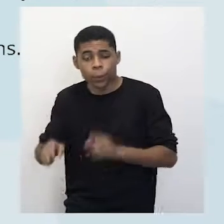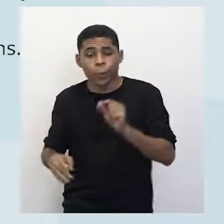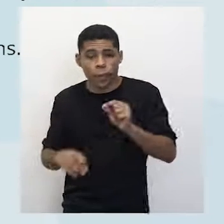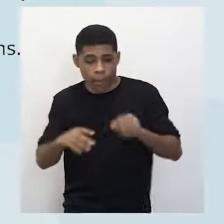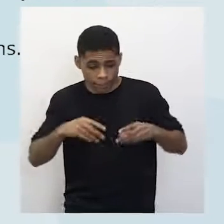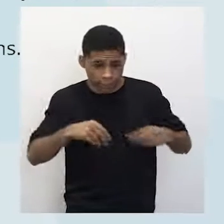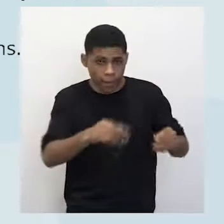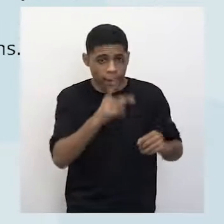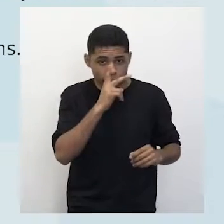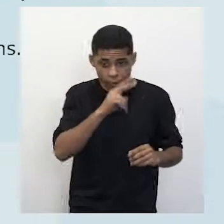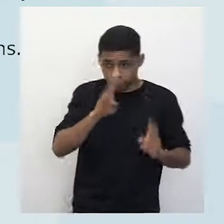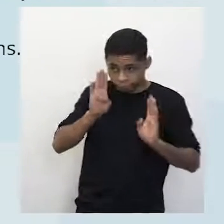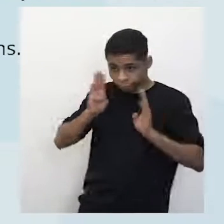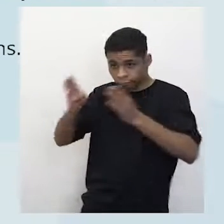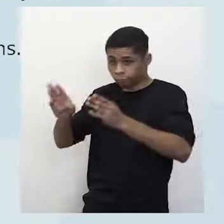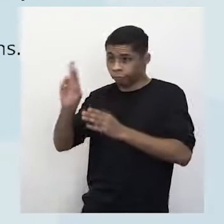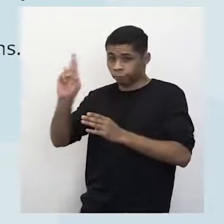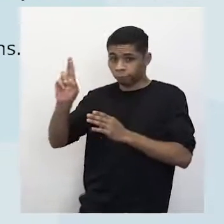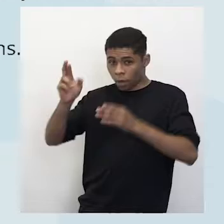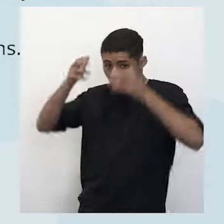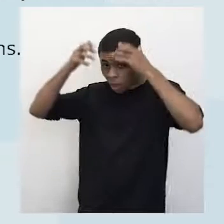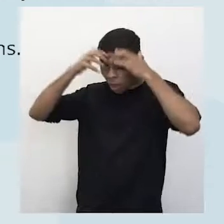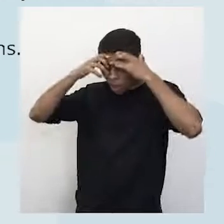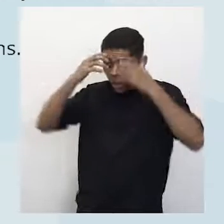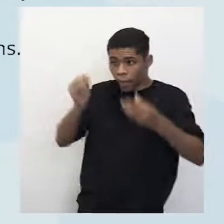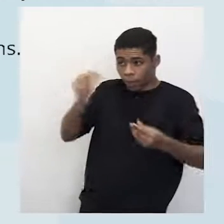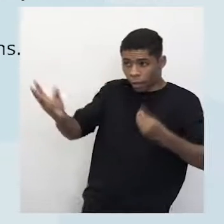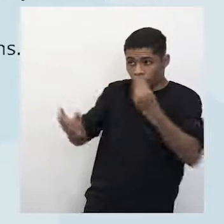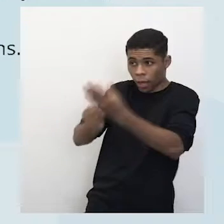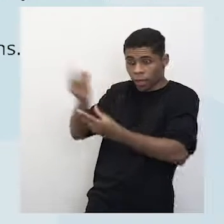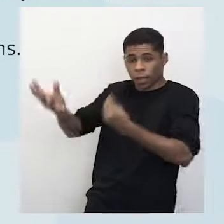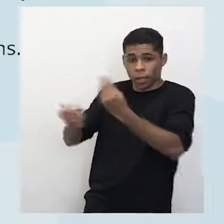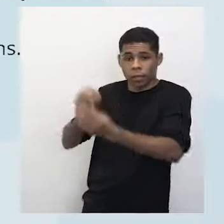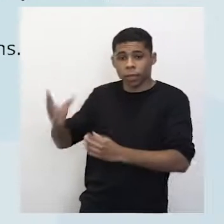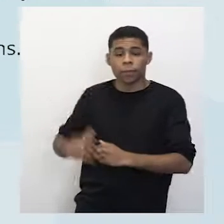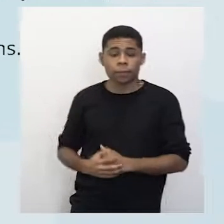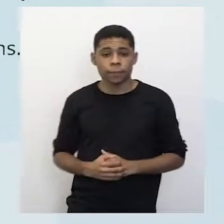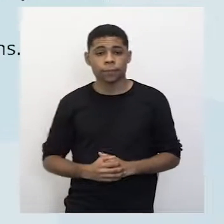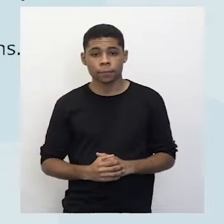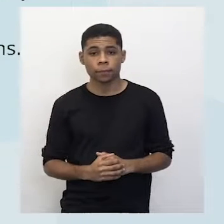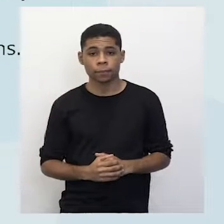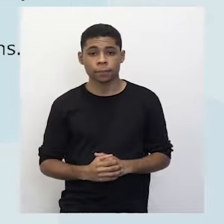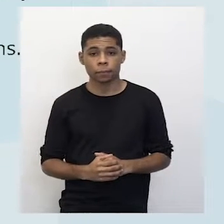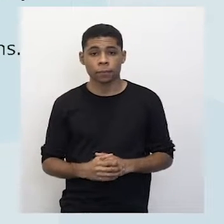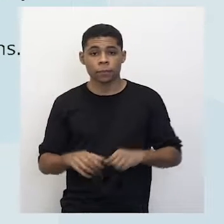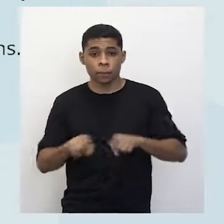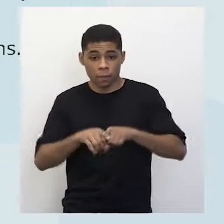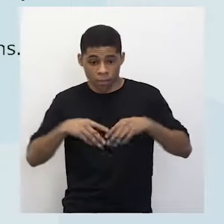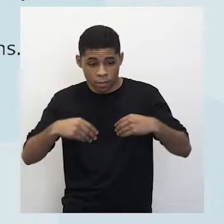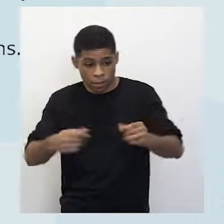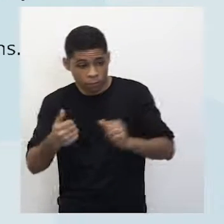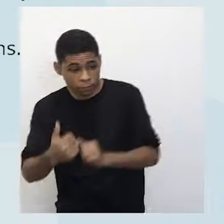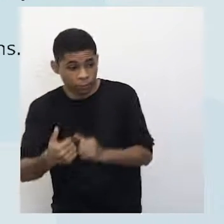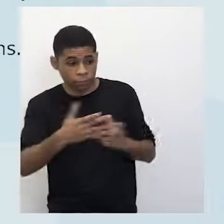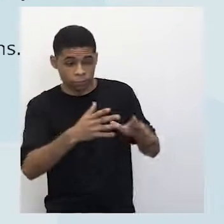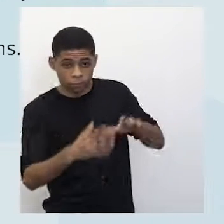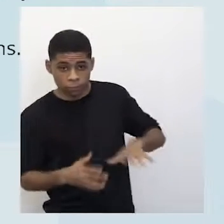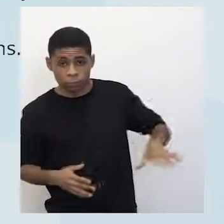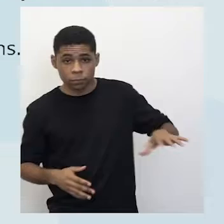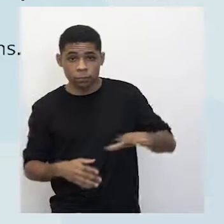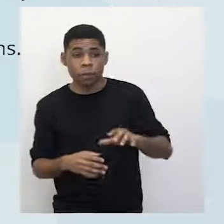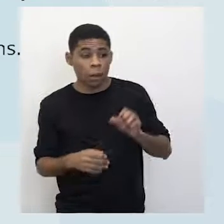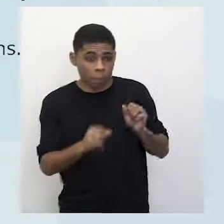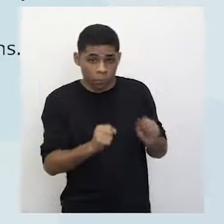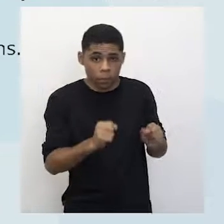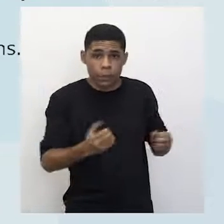terras era destinada ao senhor feudal, o manso servil, as terras do manso servil, o servo